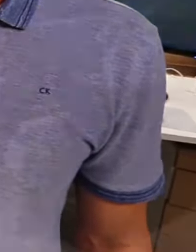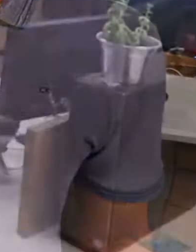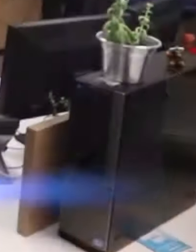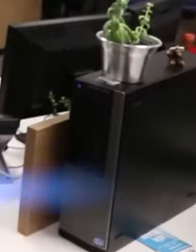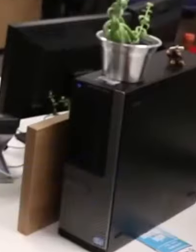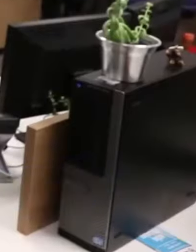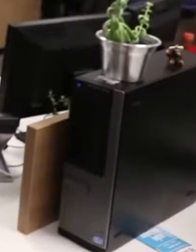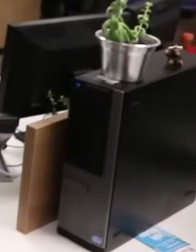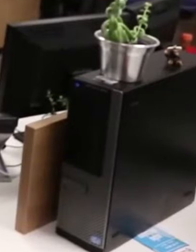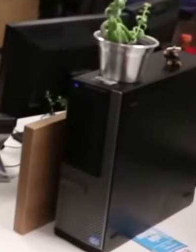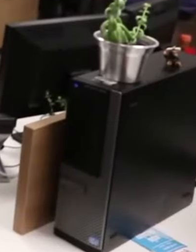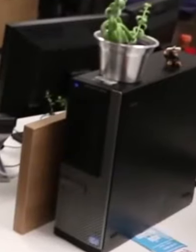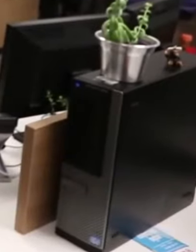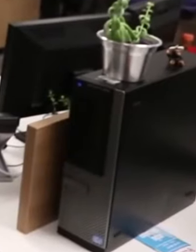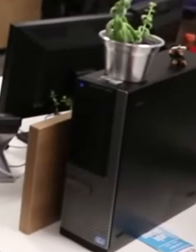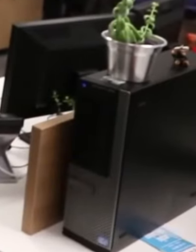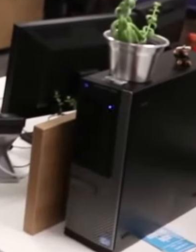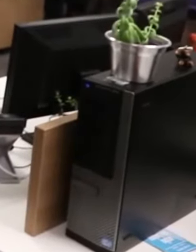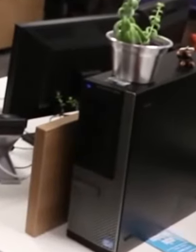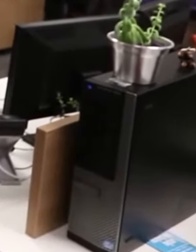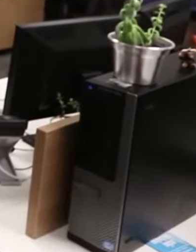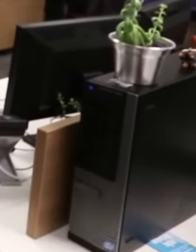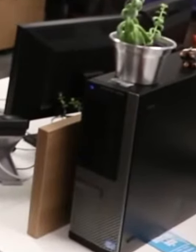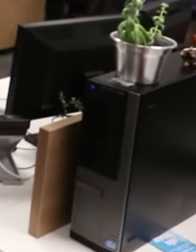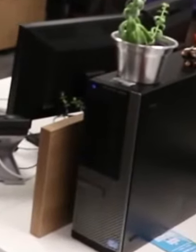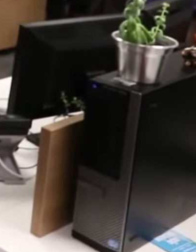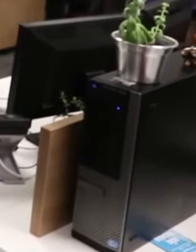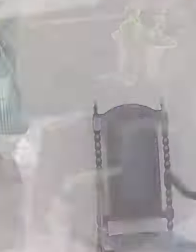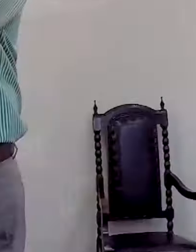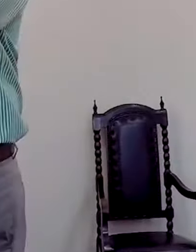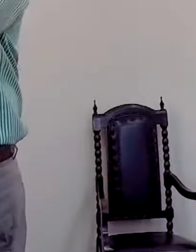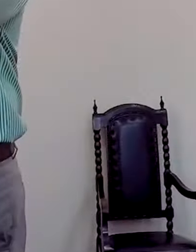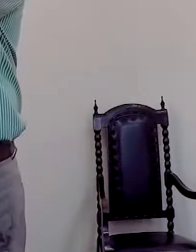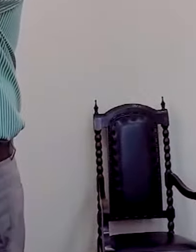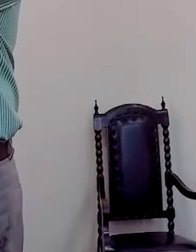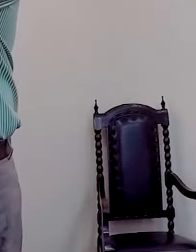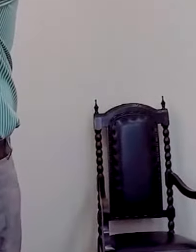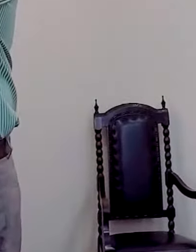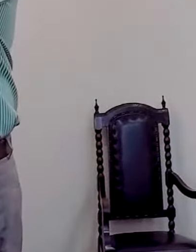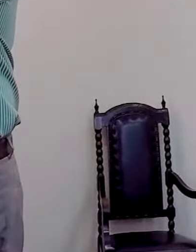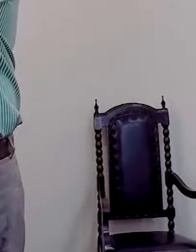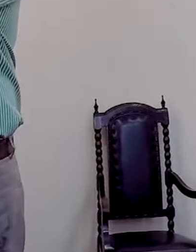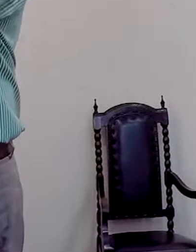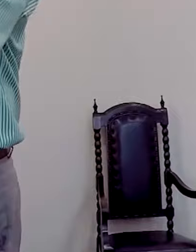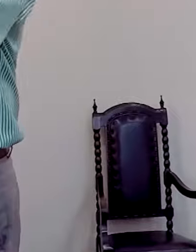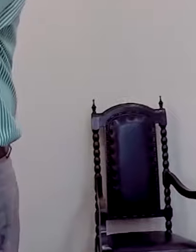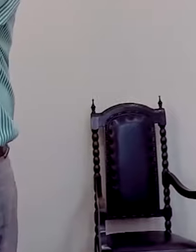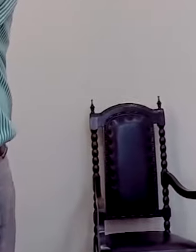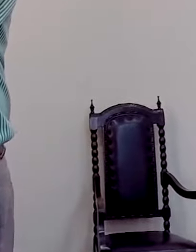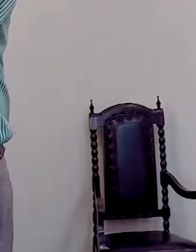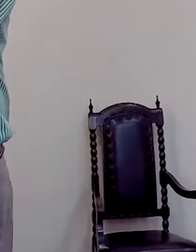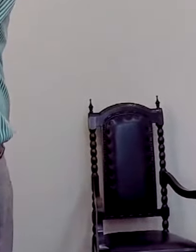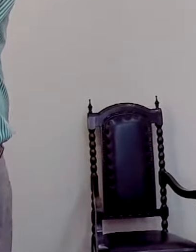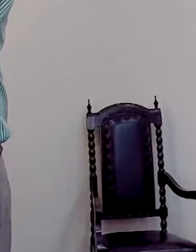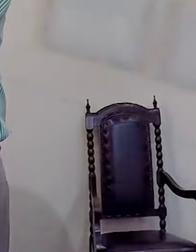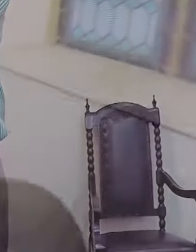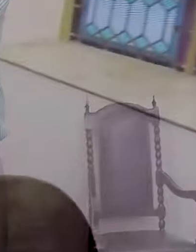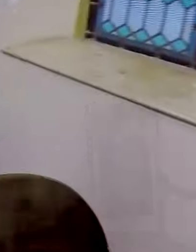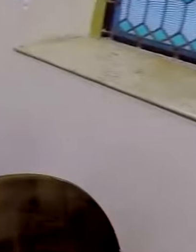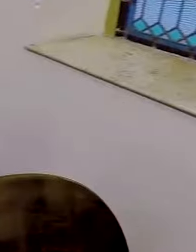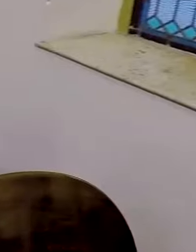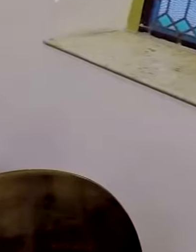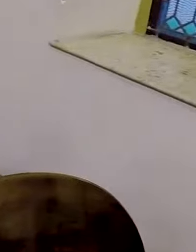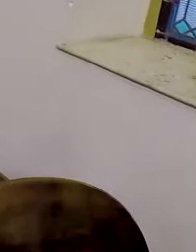com todo mundo. Ele é um cristão, ele é uma pessoa de valores. Além de bom profissional, Luiz também é um exemplo